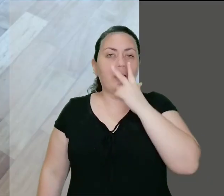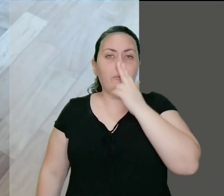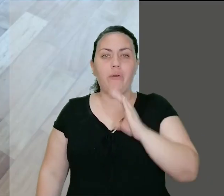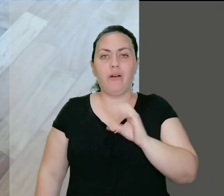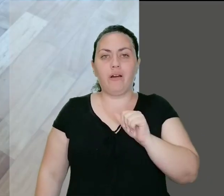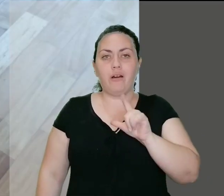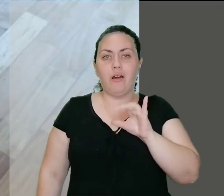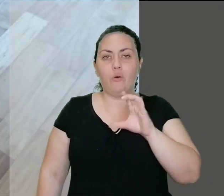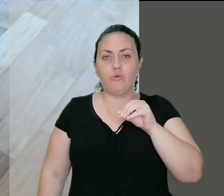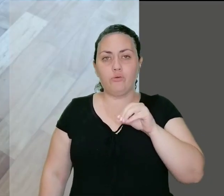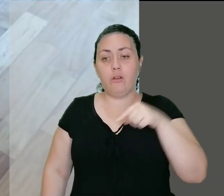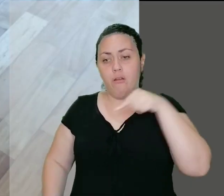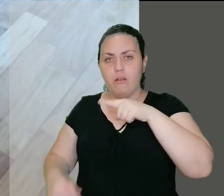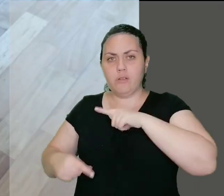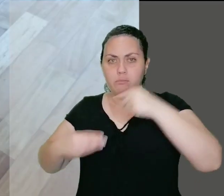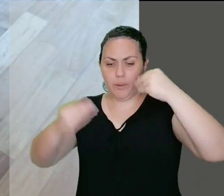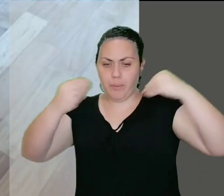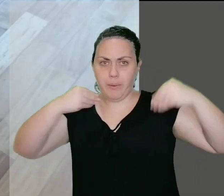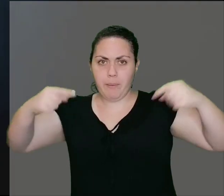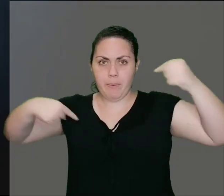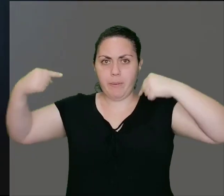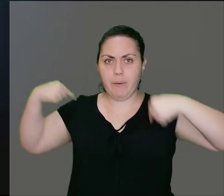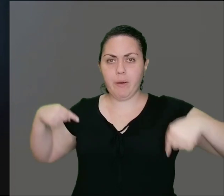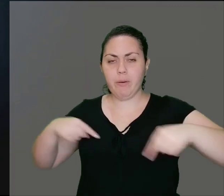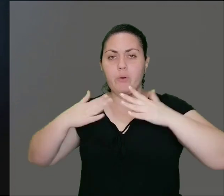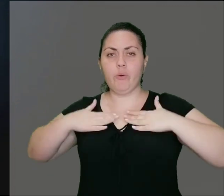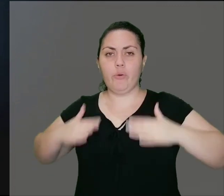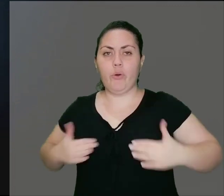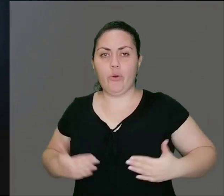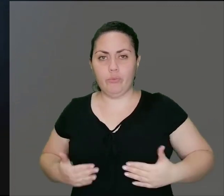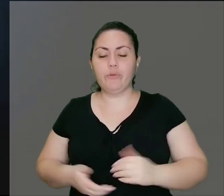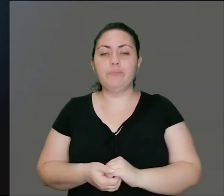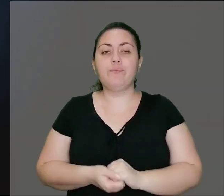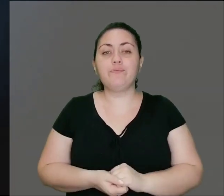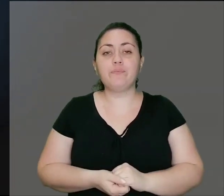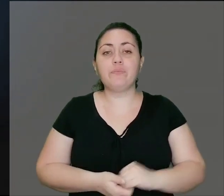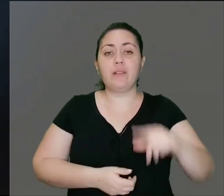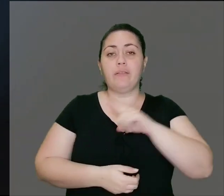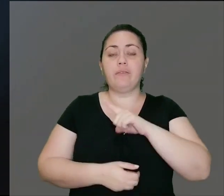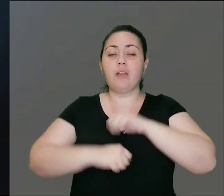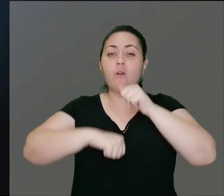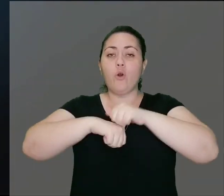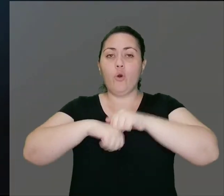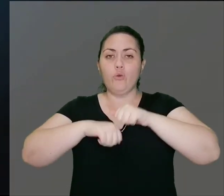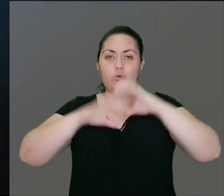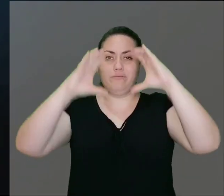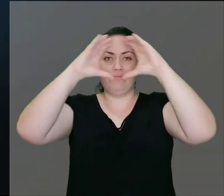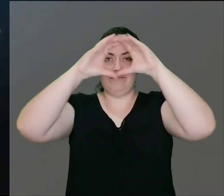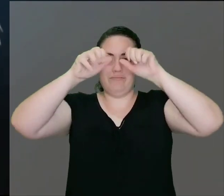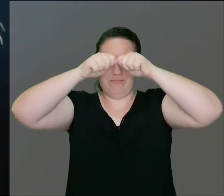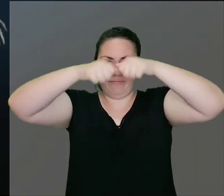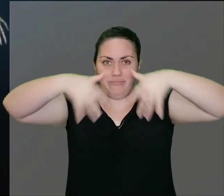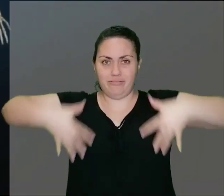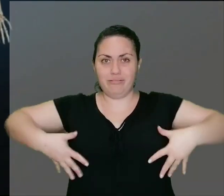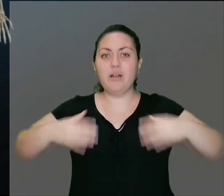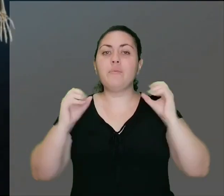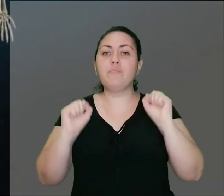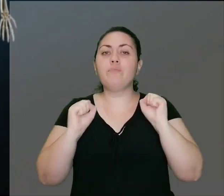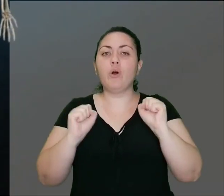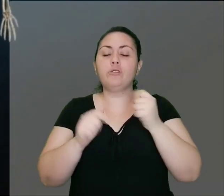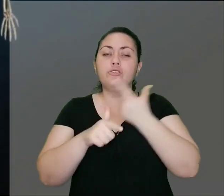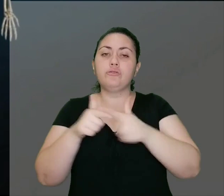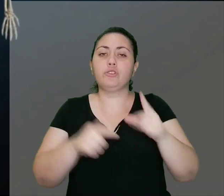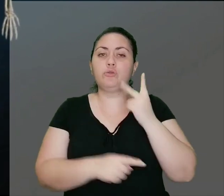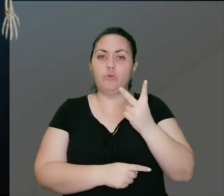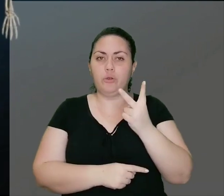possuem formatos variados ao longo do nosso corpo. Dando continuidade então, o nosso esqueleto ele pode ser dividido em dois grupos,